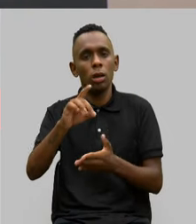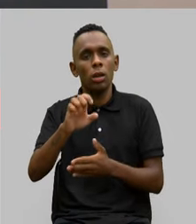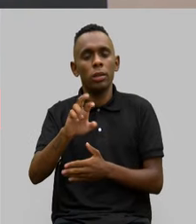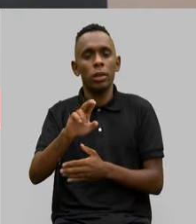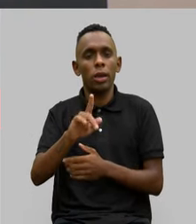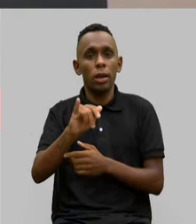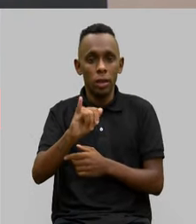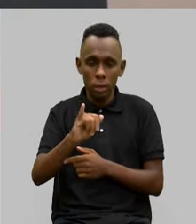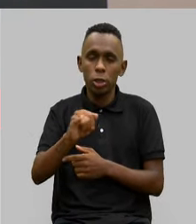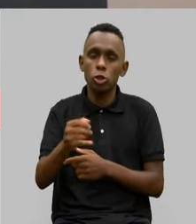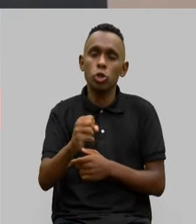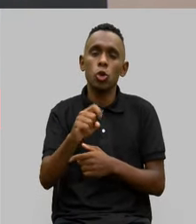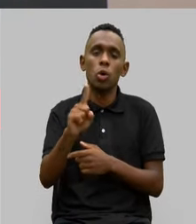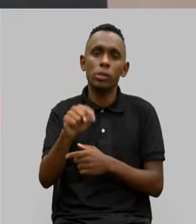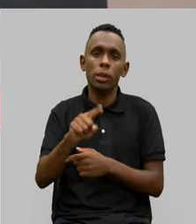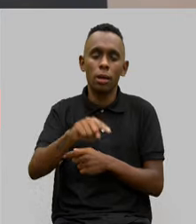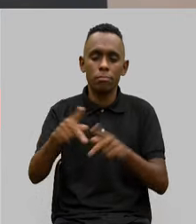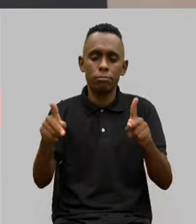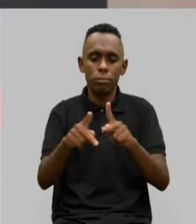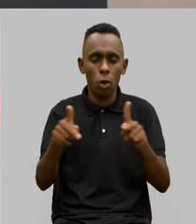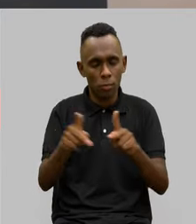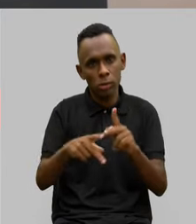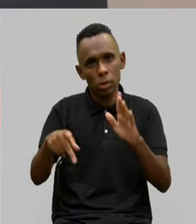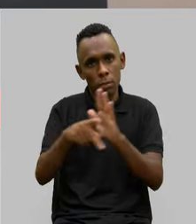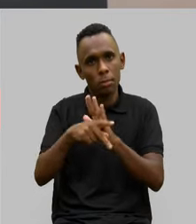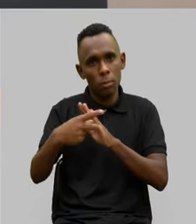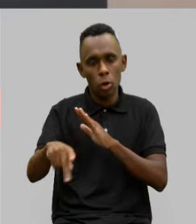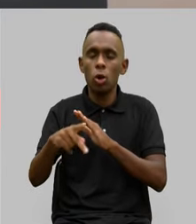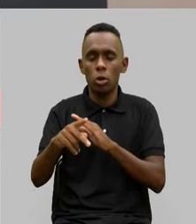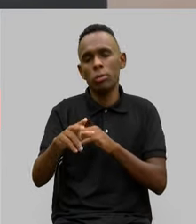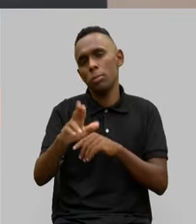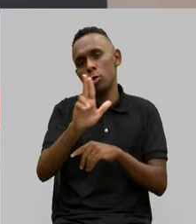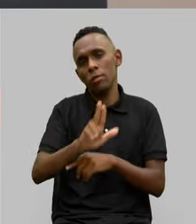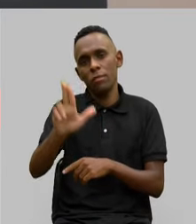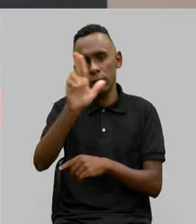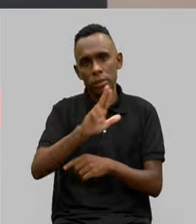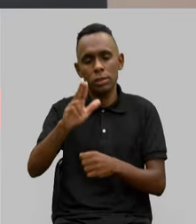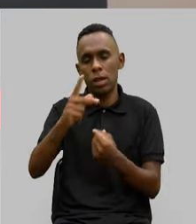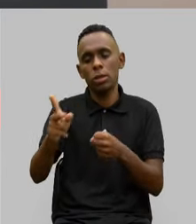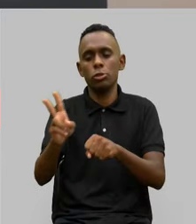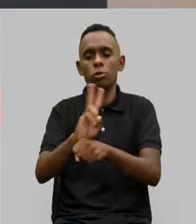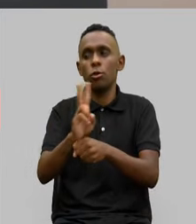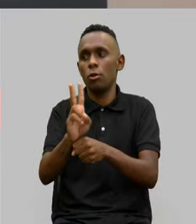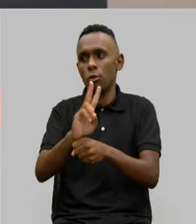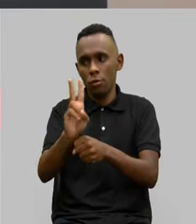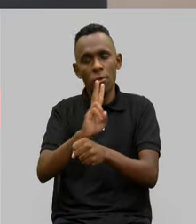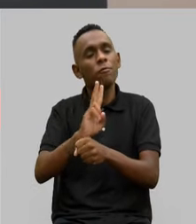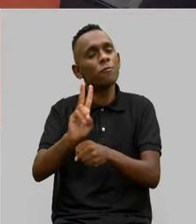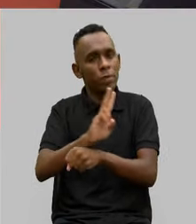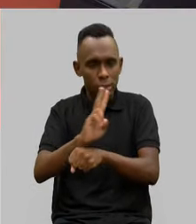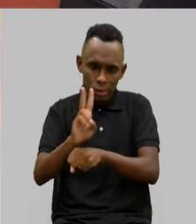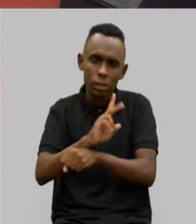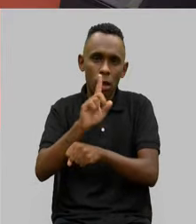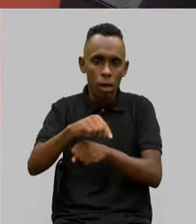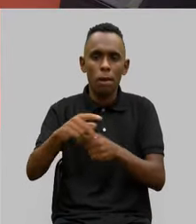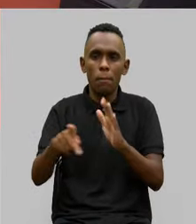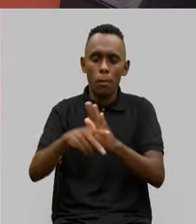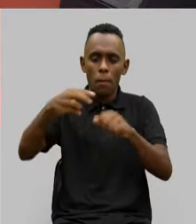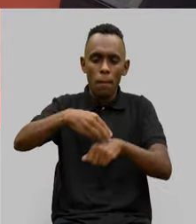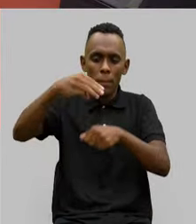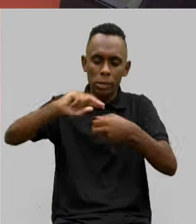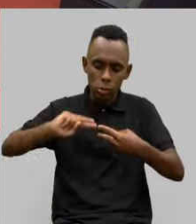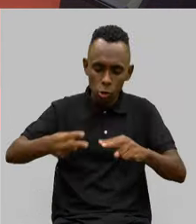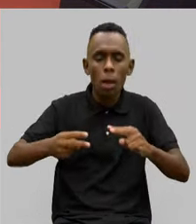Henriques da Silva professor da Universidade Federal de Viçosa e agrônomo e mestre Em genética e